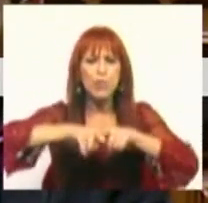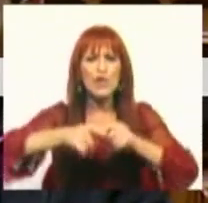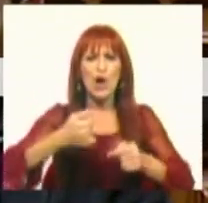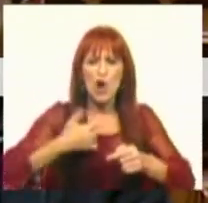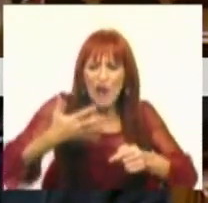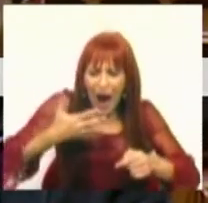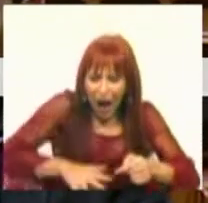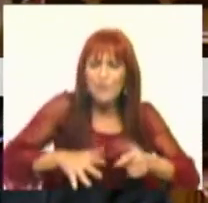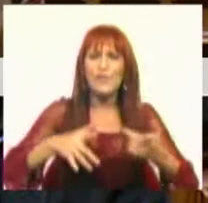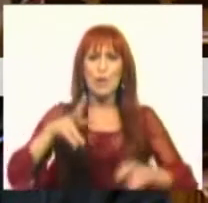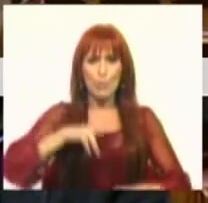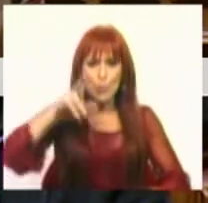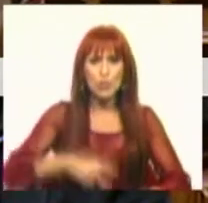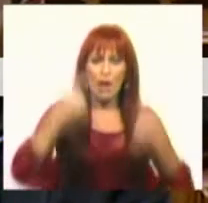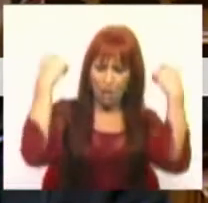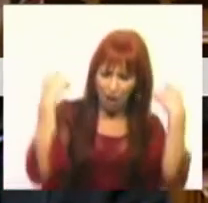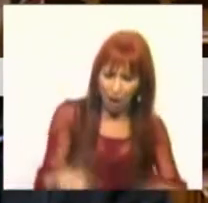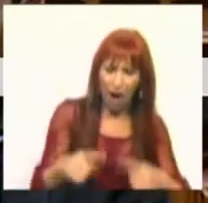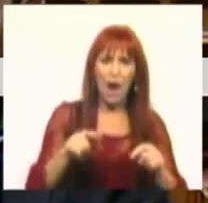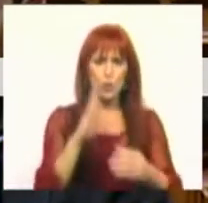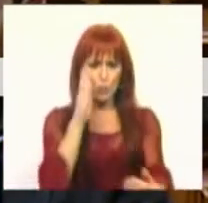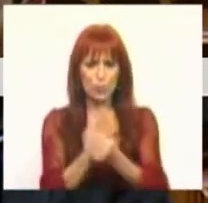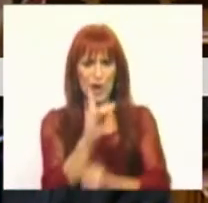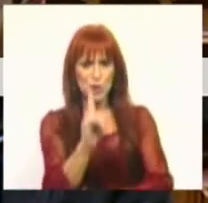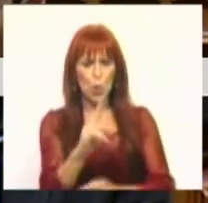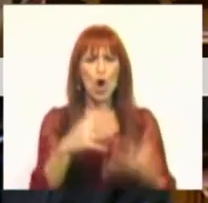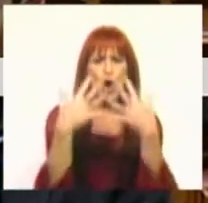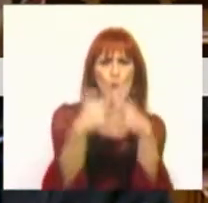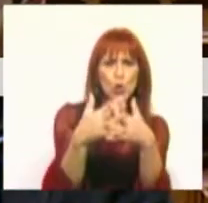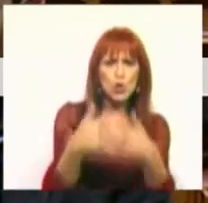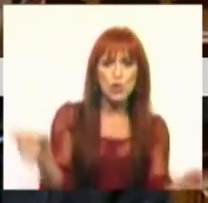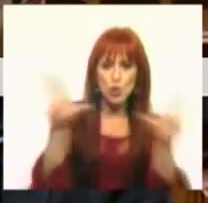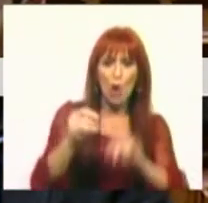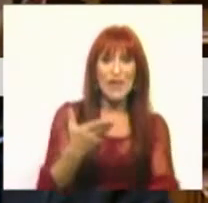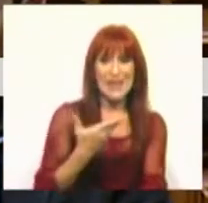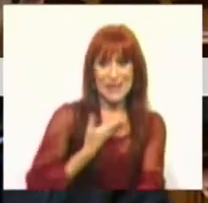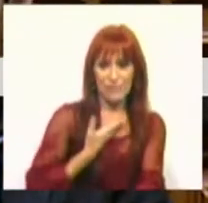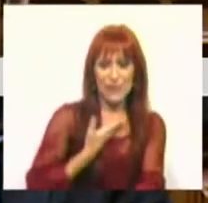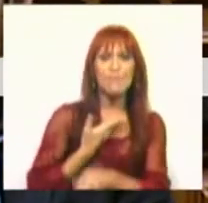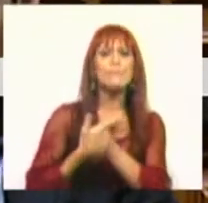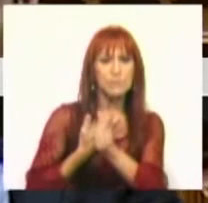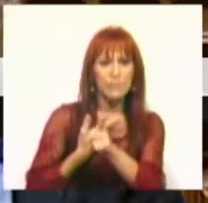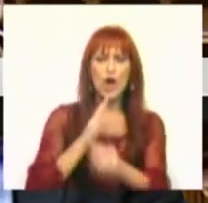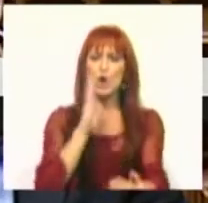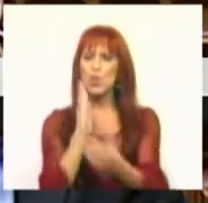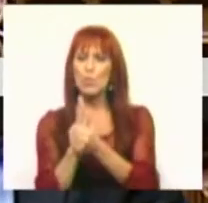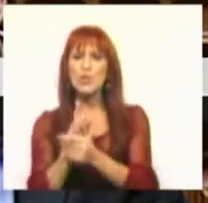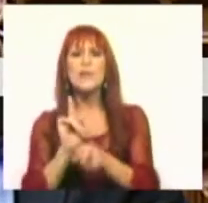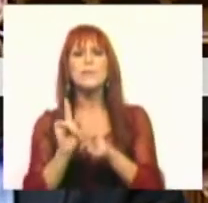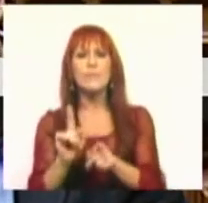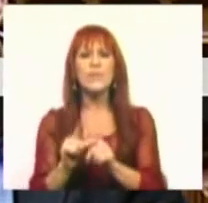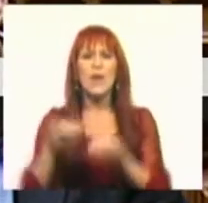nós queremos que Portugal tenha num processo de reestruturação da dívida e num processo